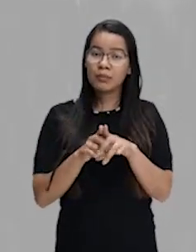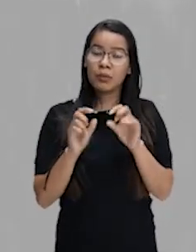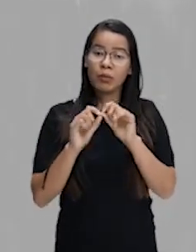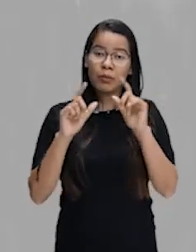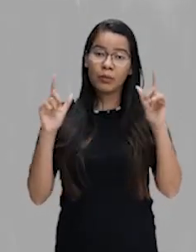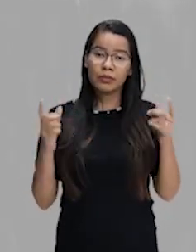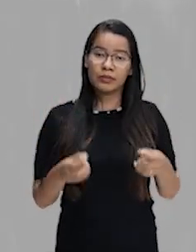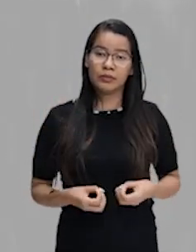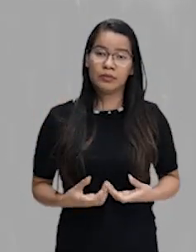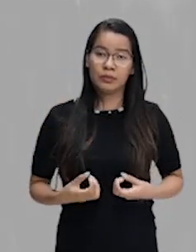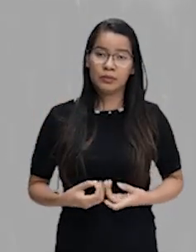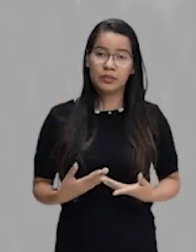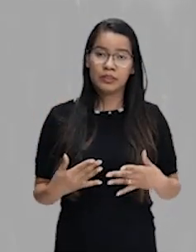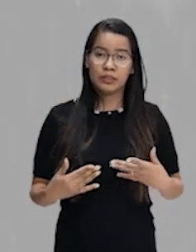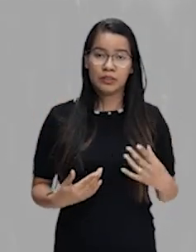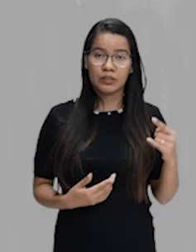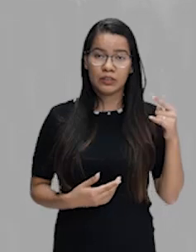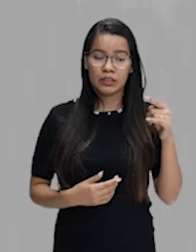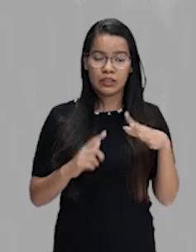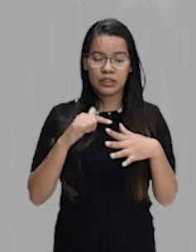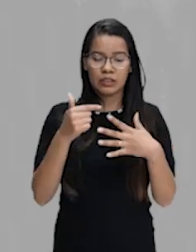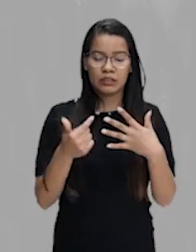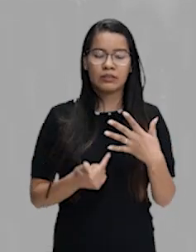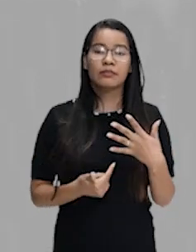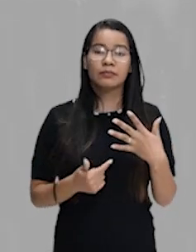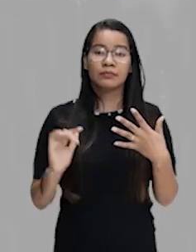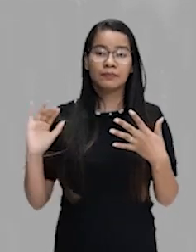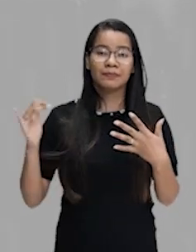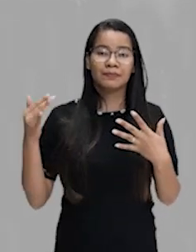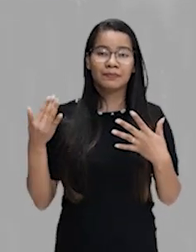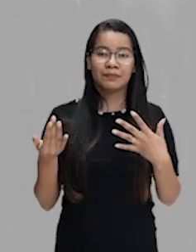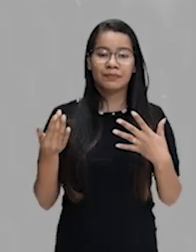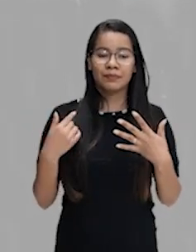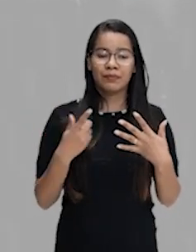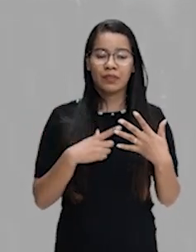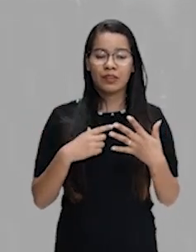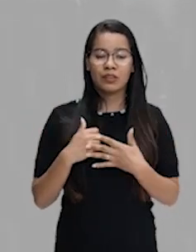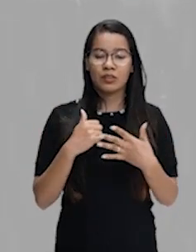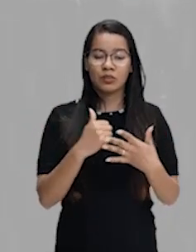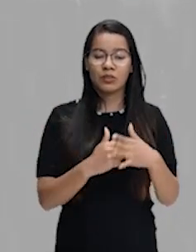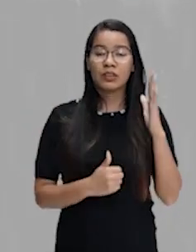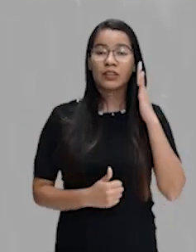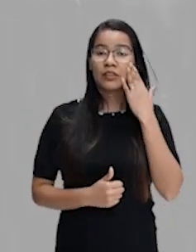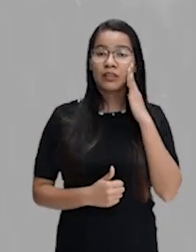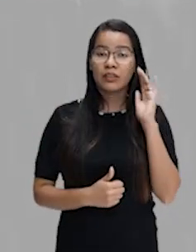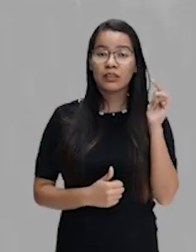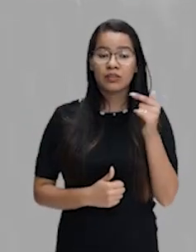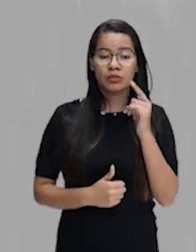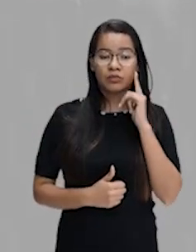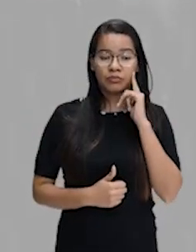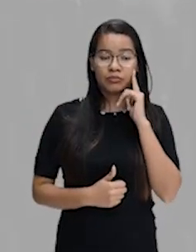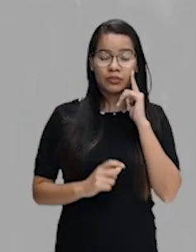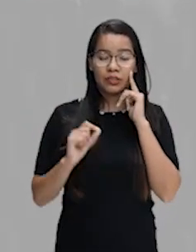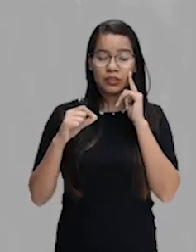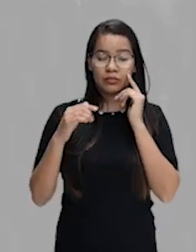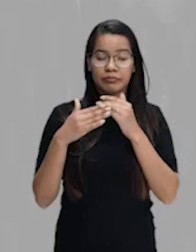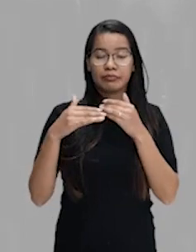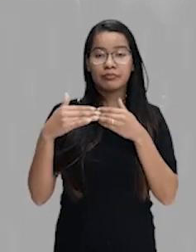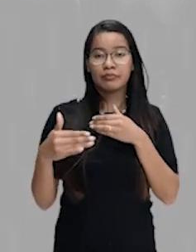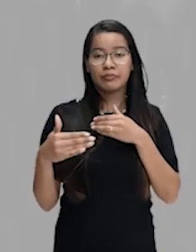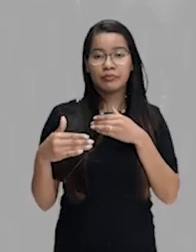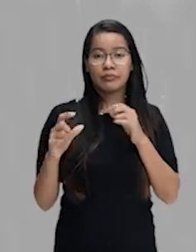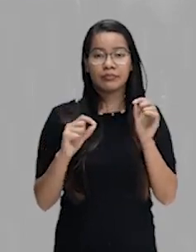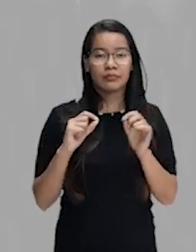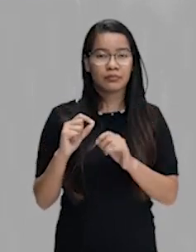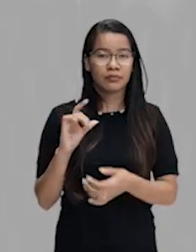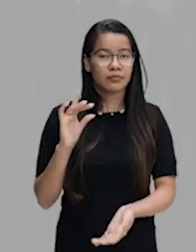da produtividade. Então esses 5 fatores, eles nos ajudam a entender isso aqui, ó, que vem adiante.